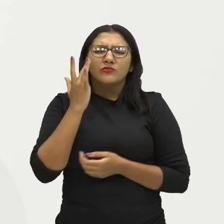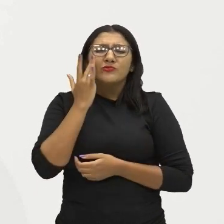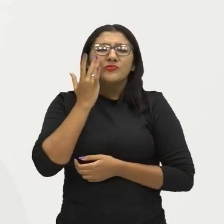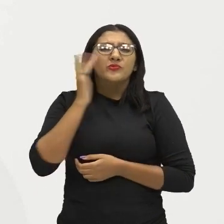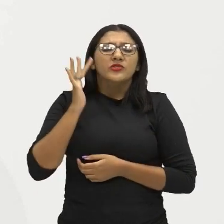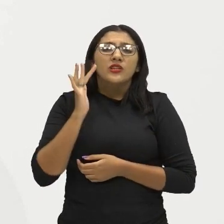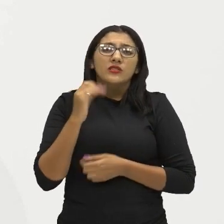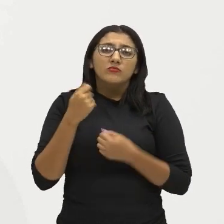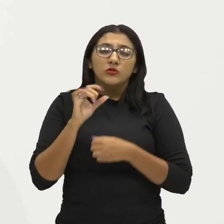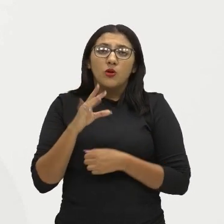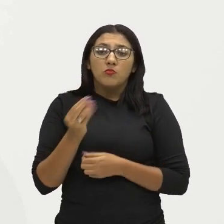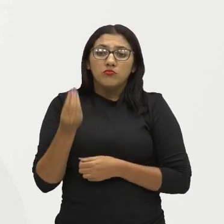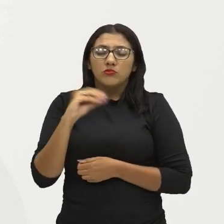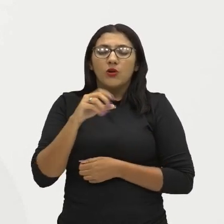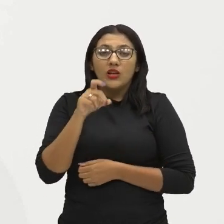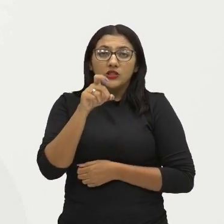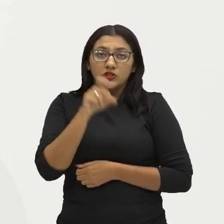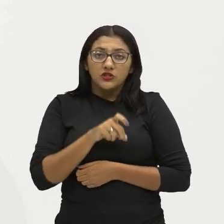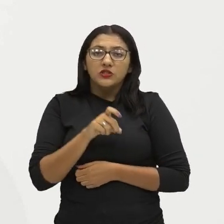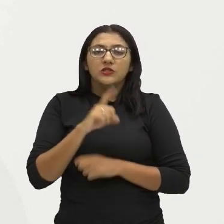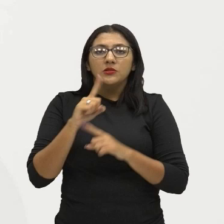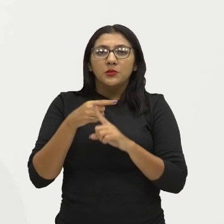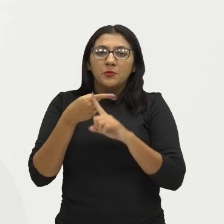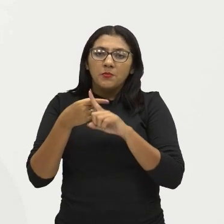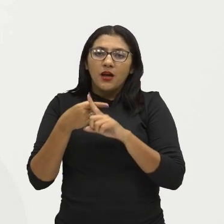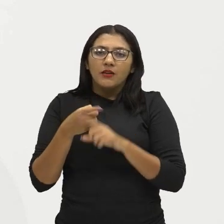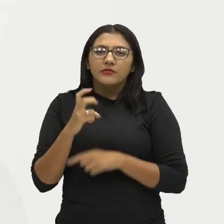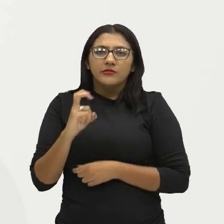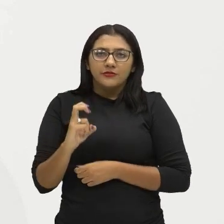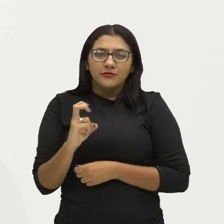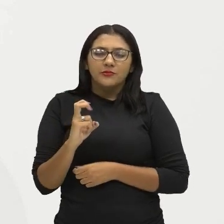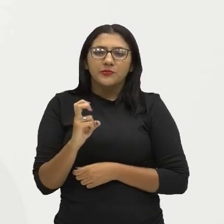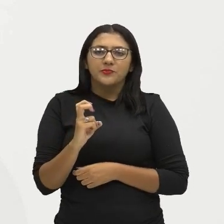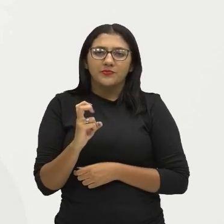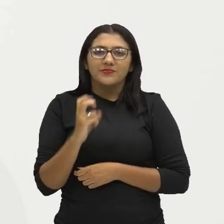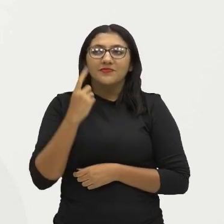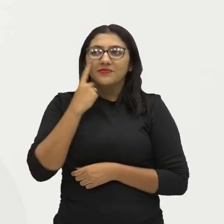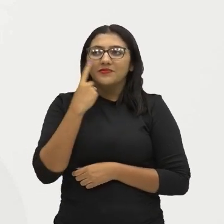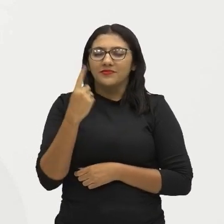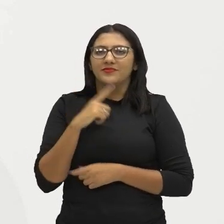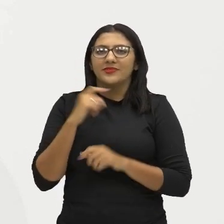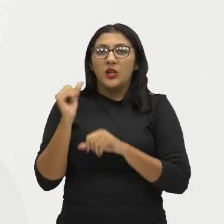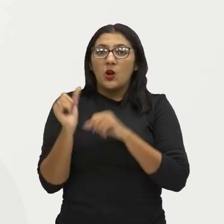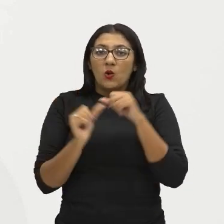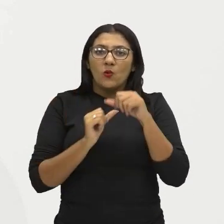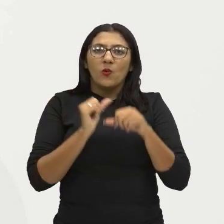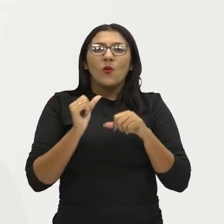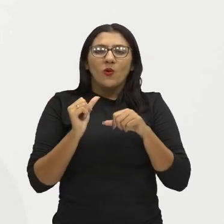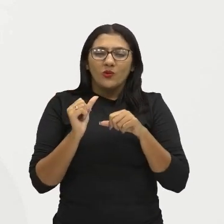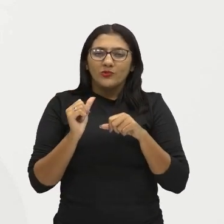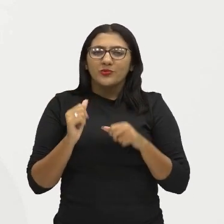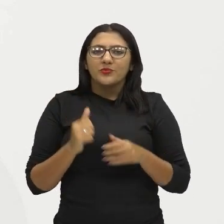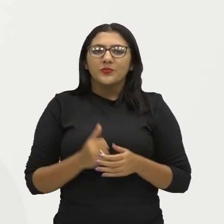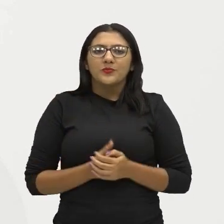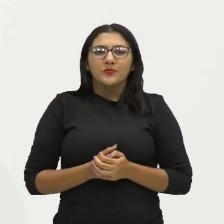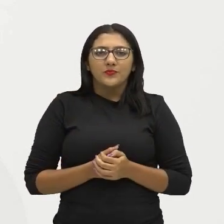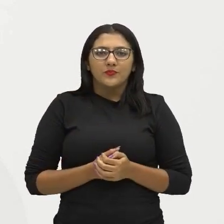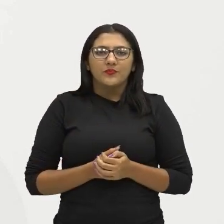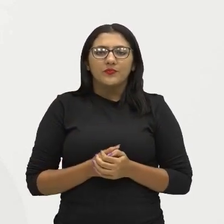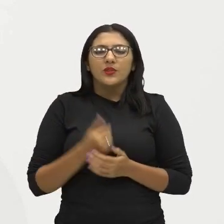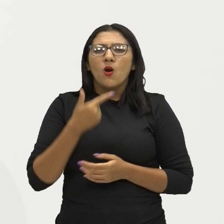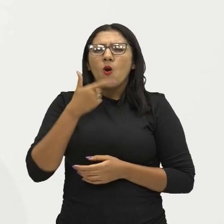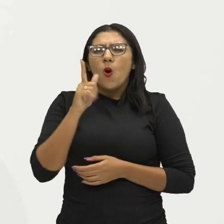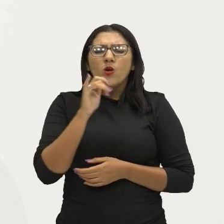é, x mais 5. Olha a transcrição para a linguagem matemática. Uma